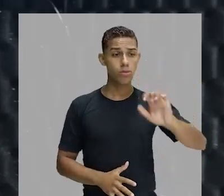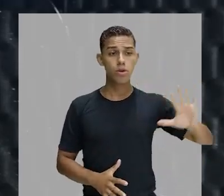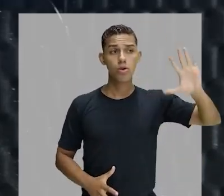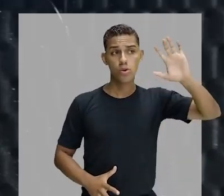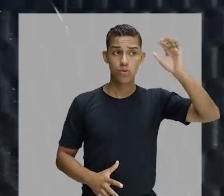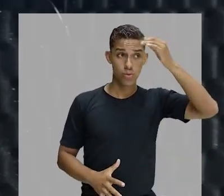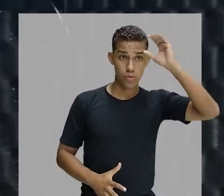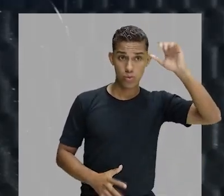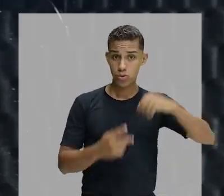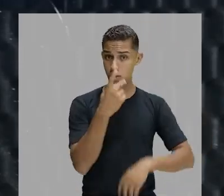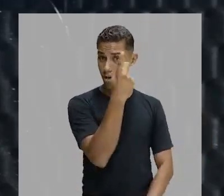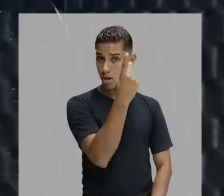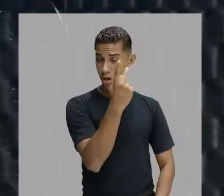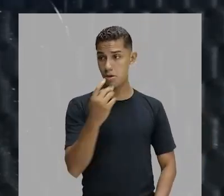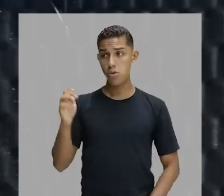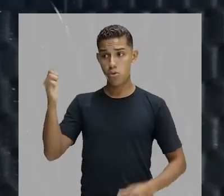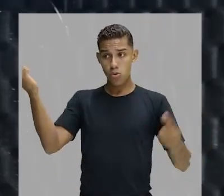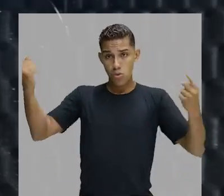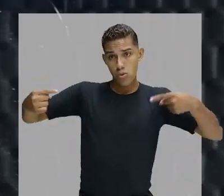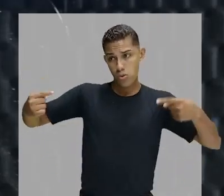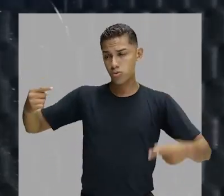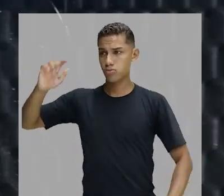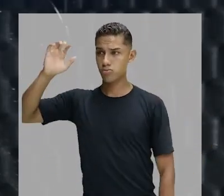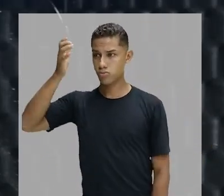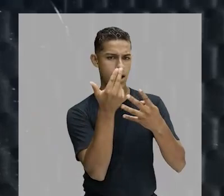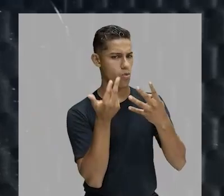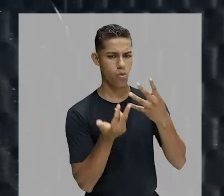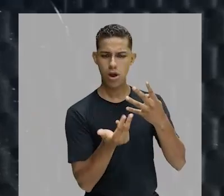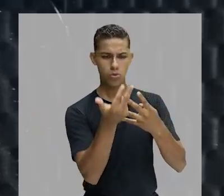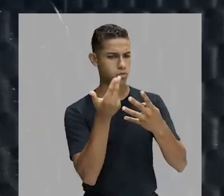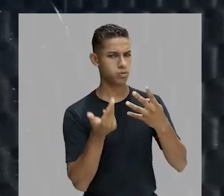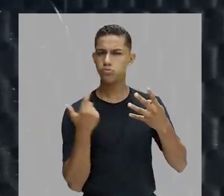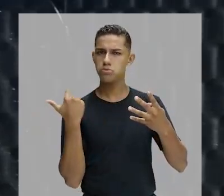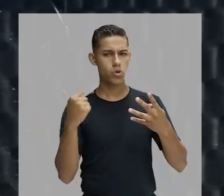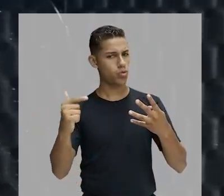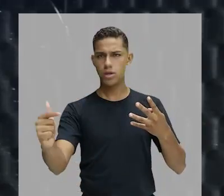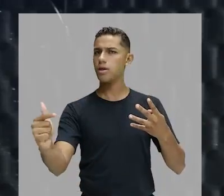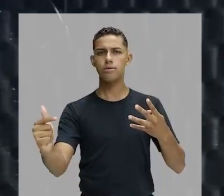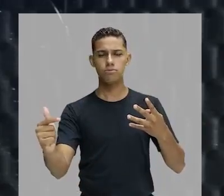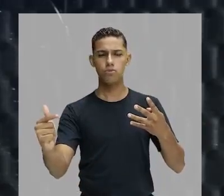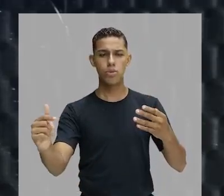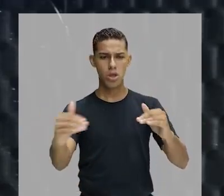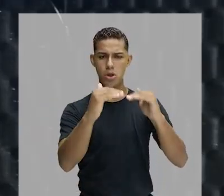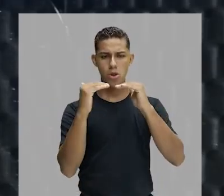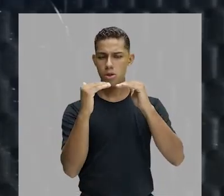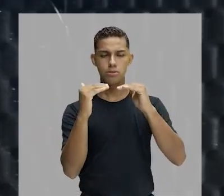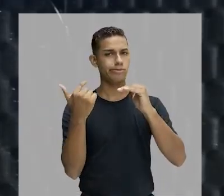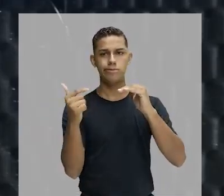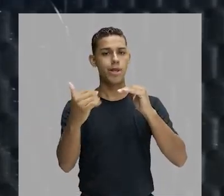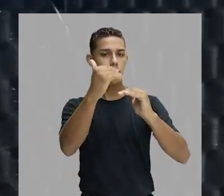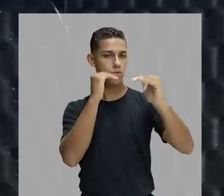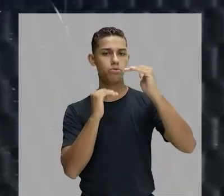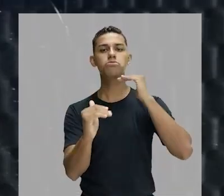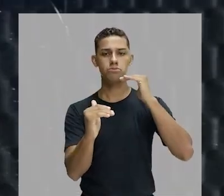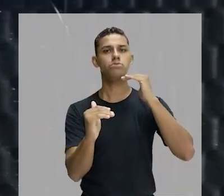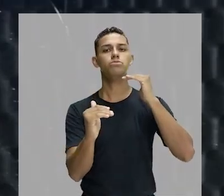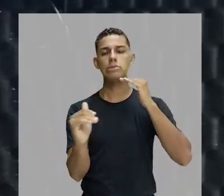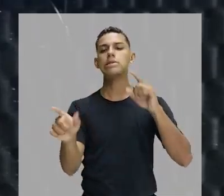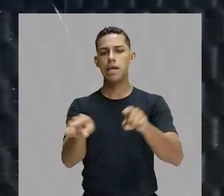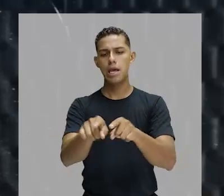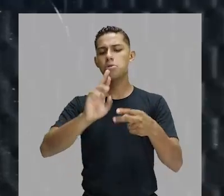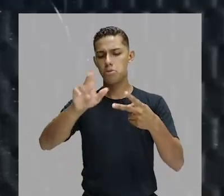uma cultura africana no Brasil, principalmente a partir do momento do